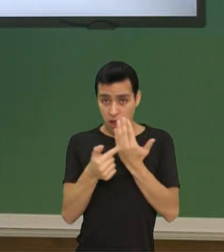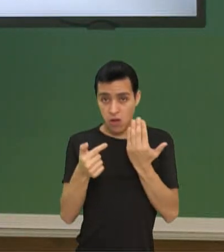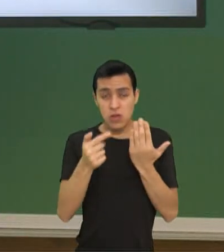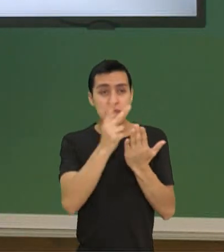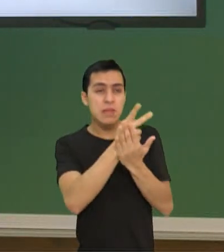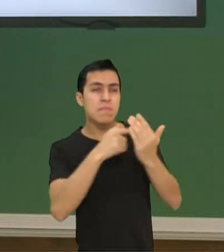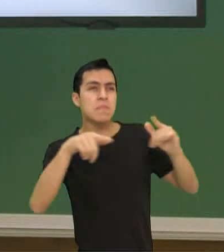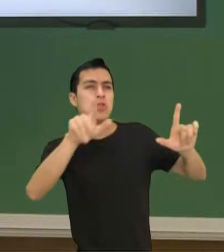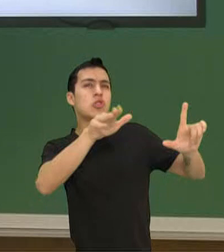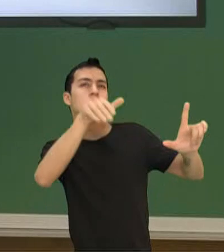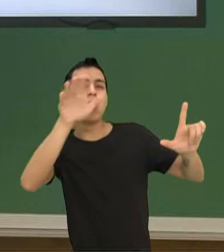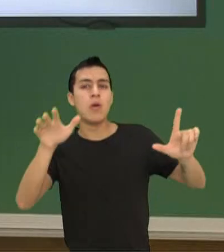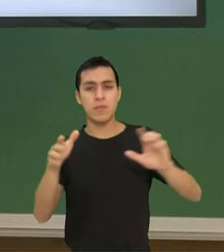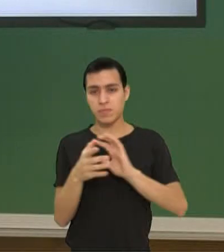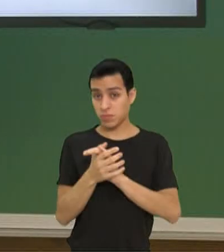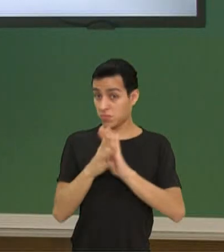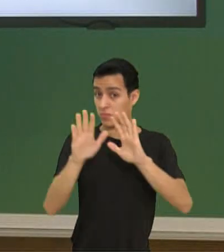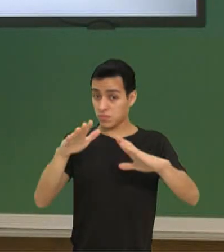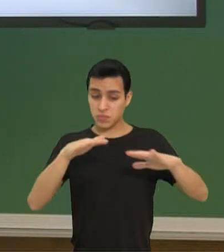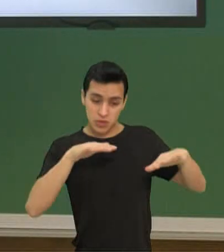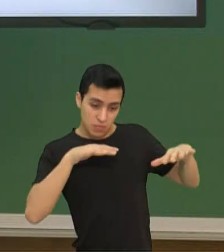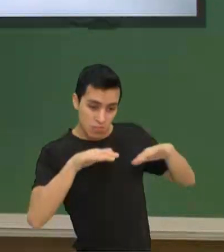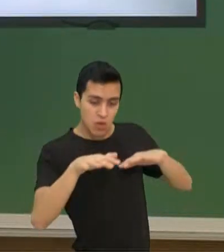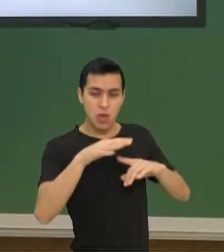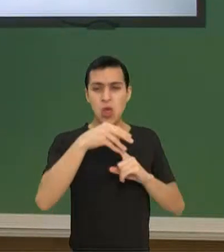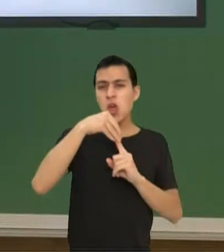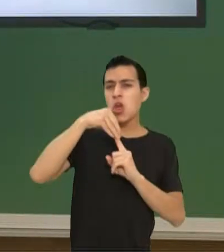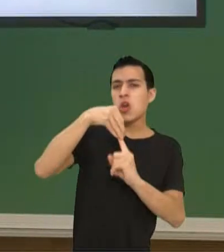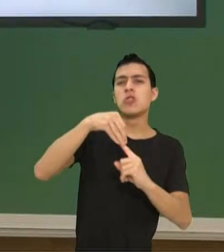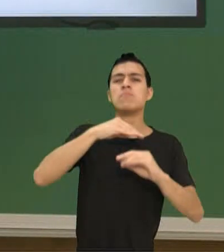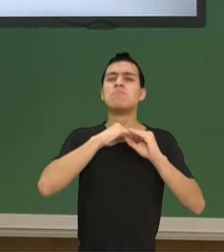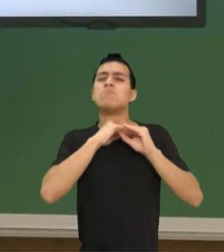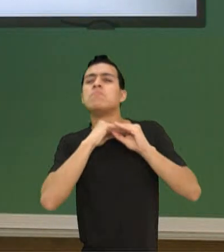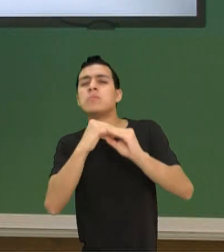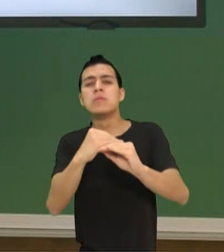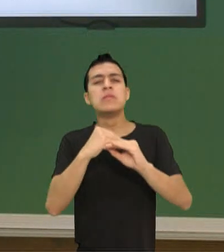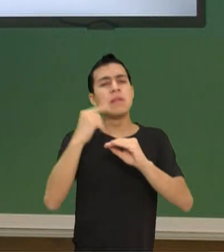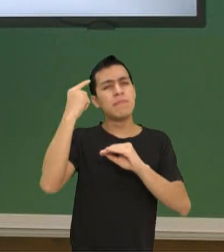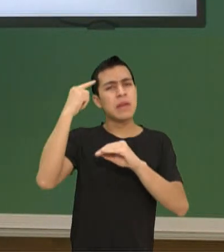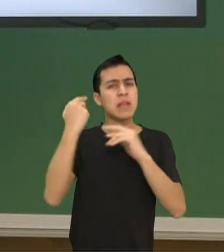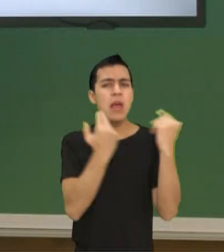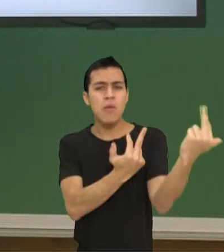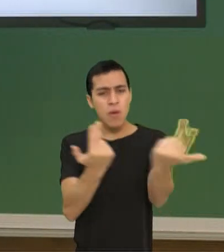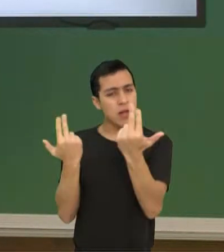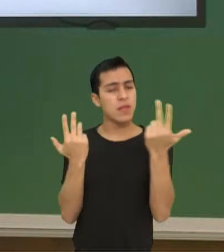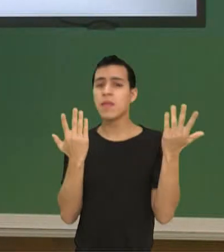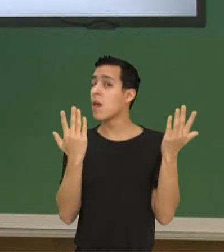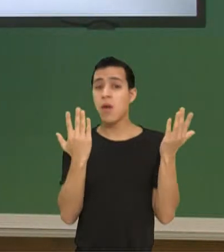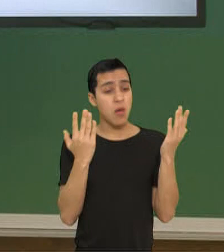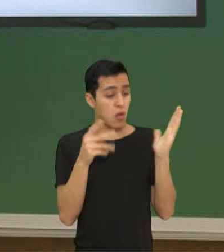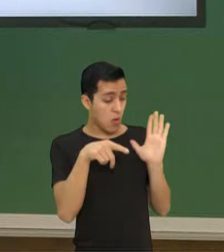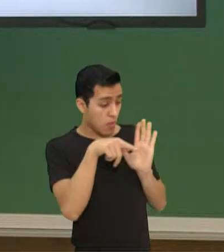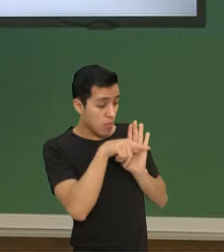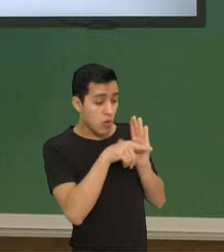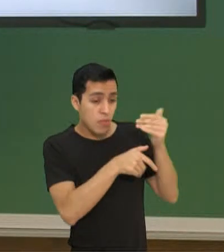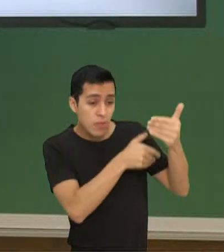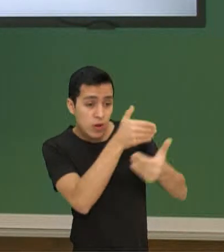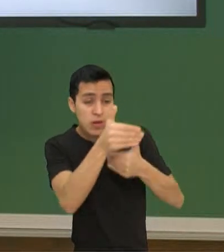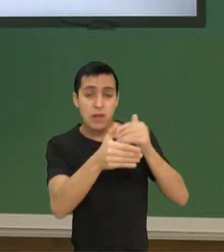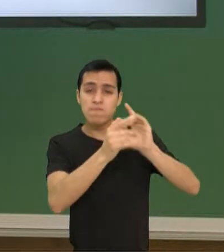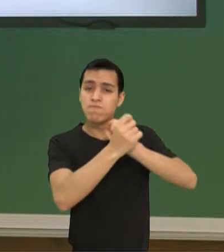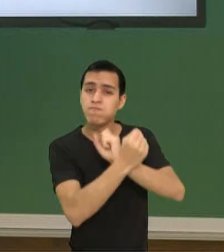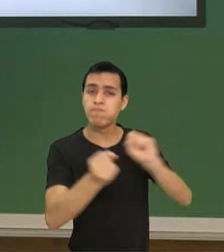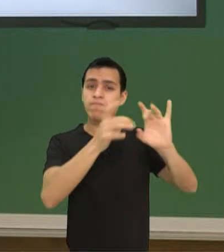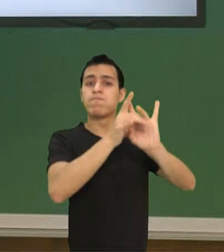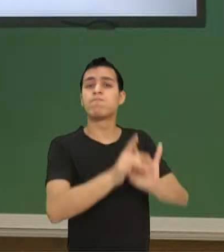essa ideia de que um movimento é único, é homogêneo, todo mundo pensa igual. Não, o próprio processo de independência